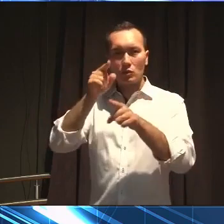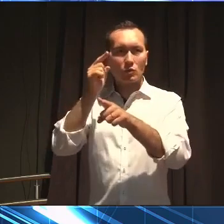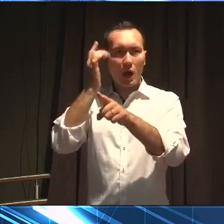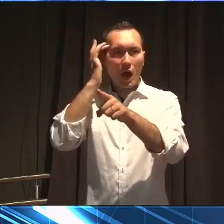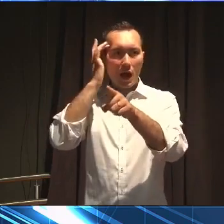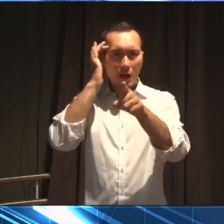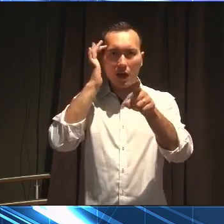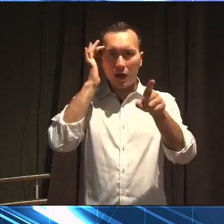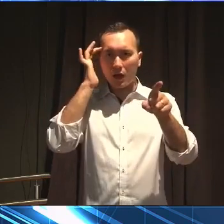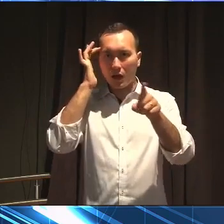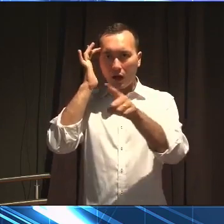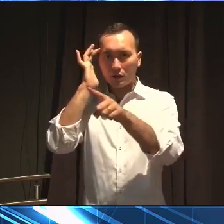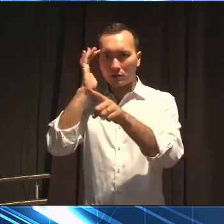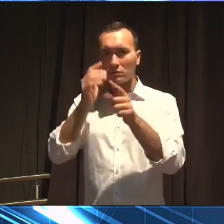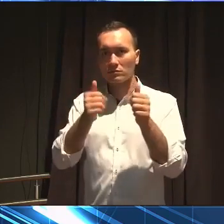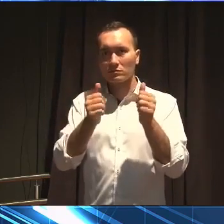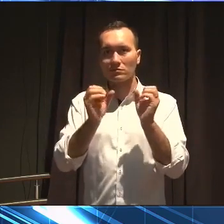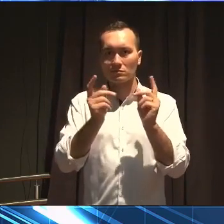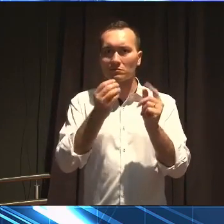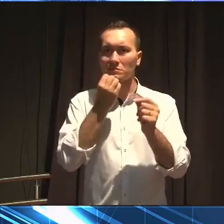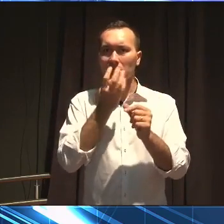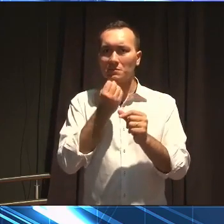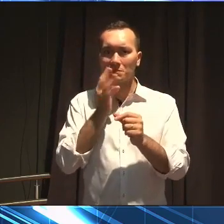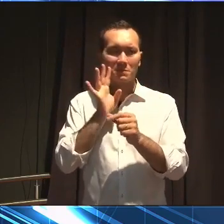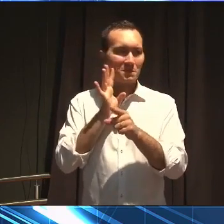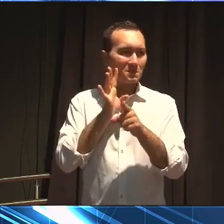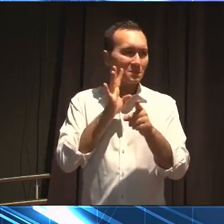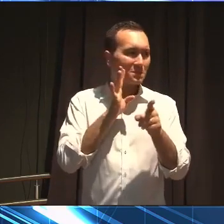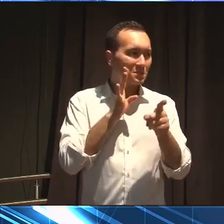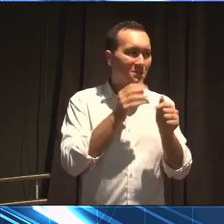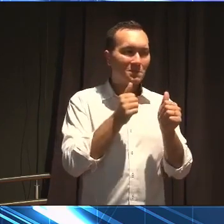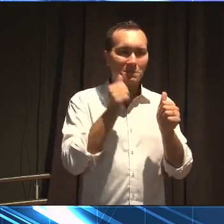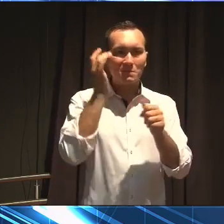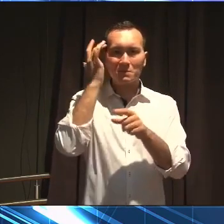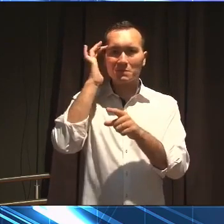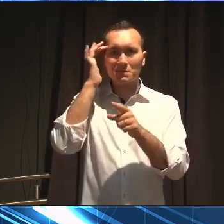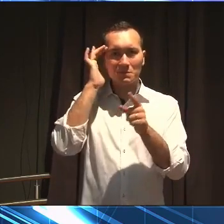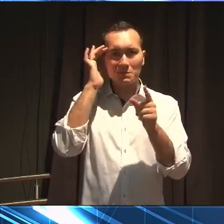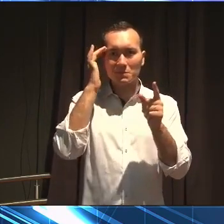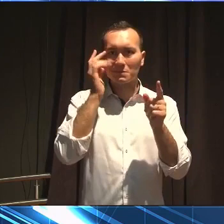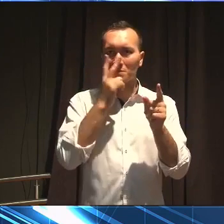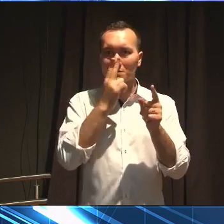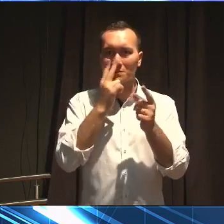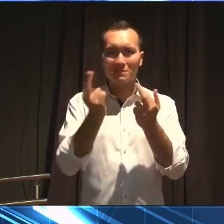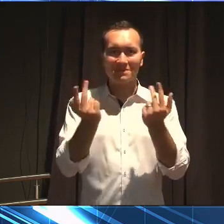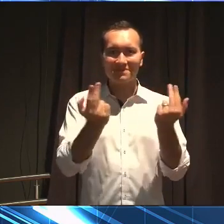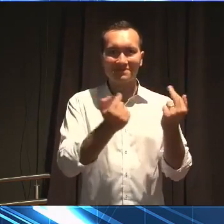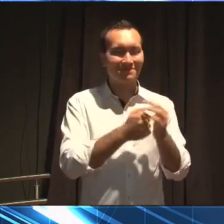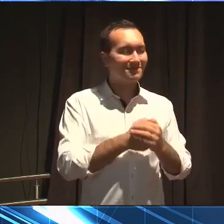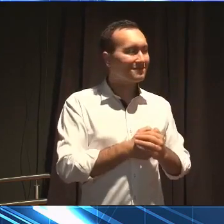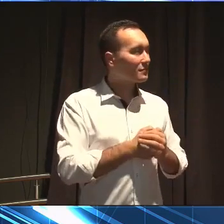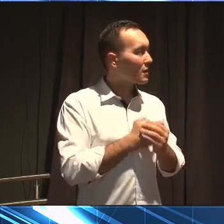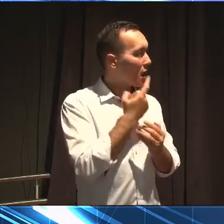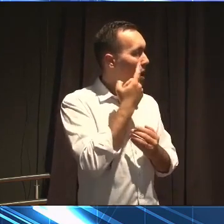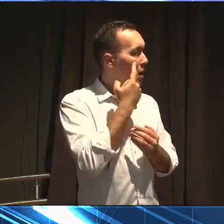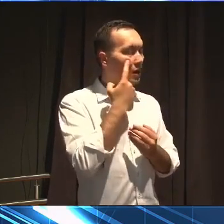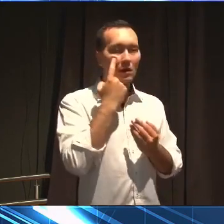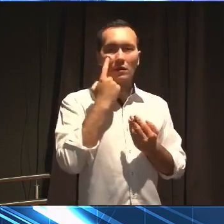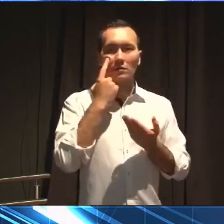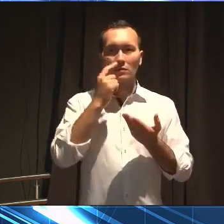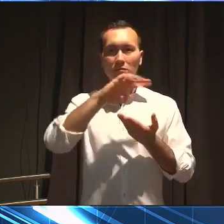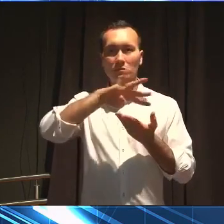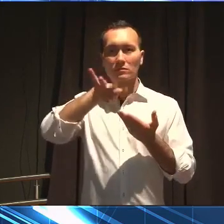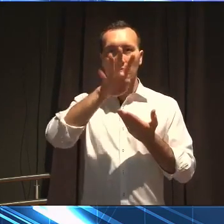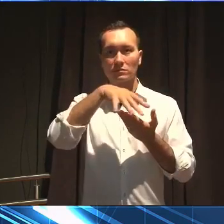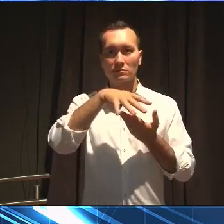Todo mundo acha que criança é criativa, é coisa boa, acho que todo mundo pensa bem parecido. E esse gráfico, né, essa tabela, na verdade, ela mostra